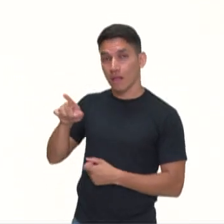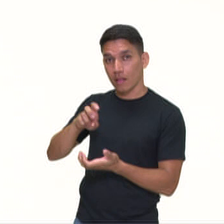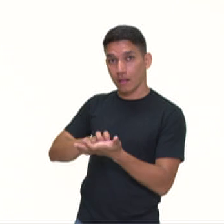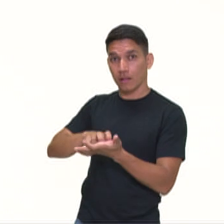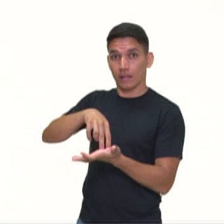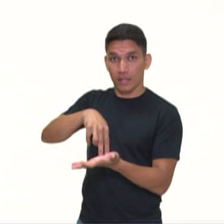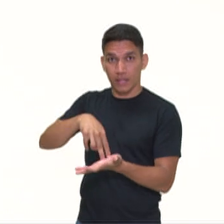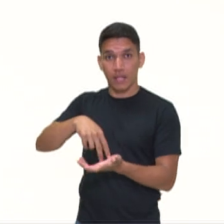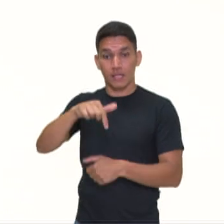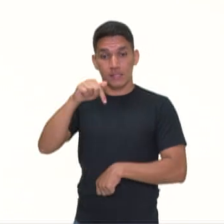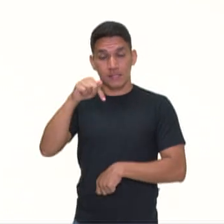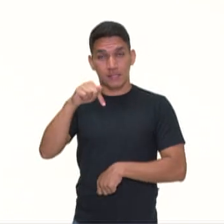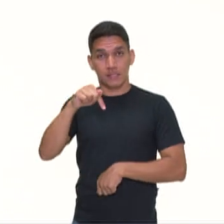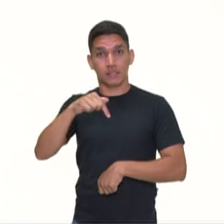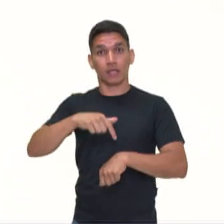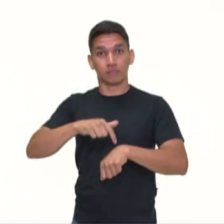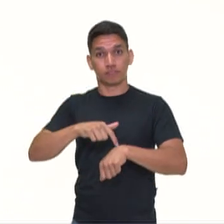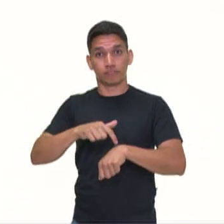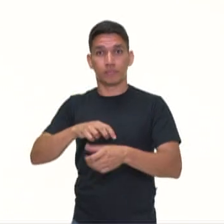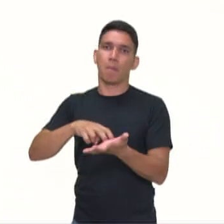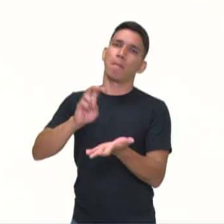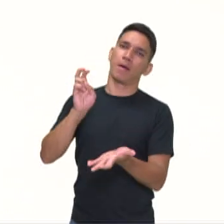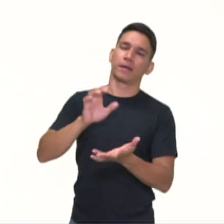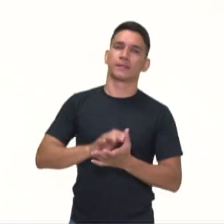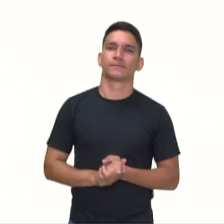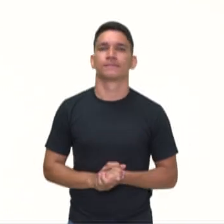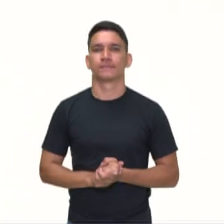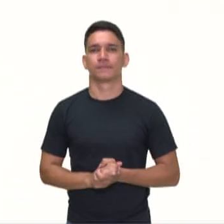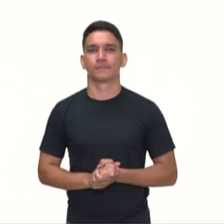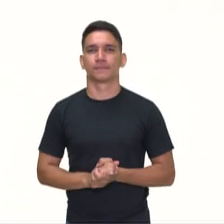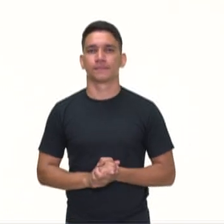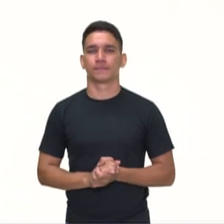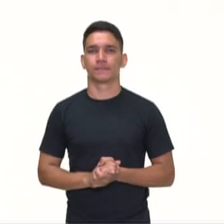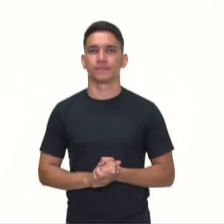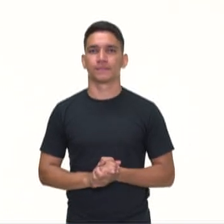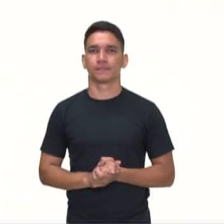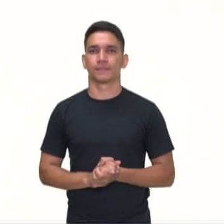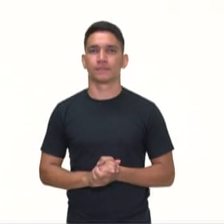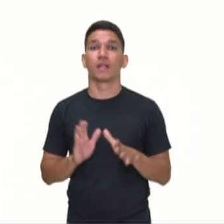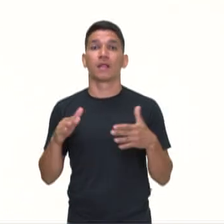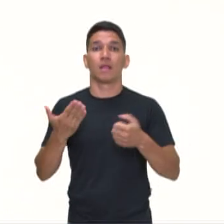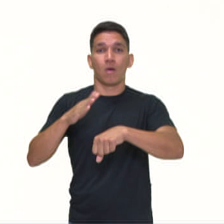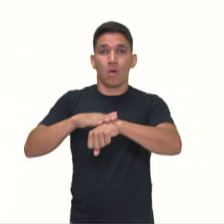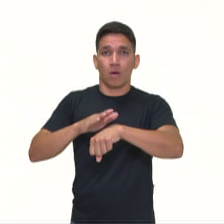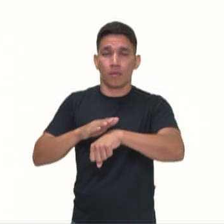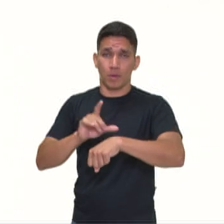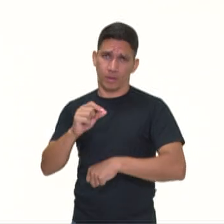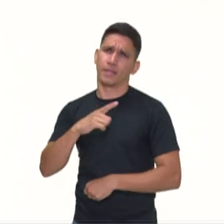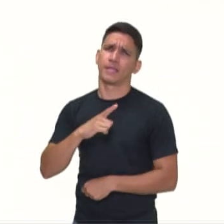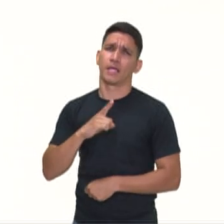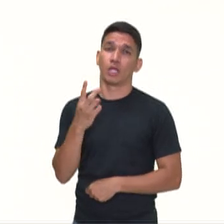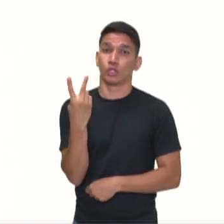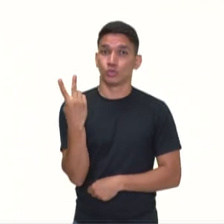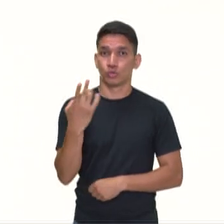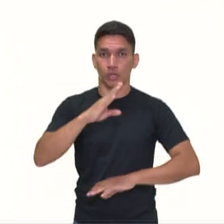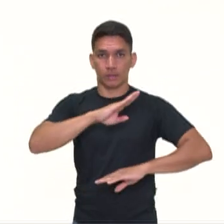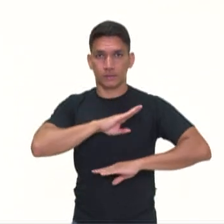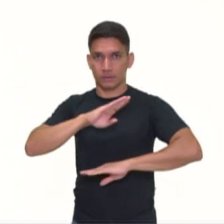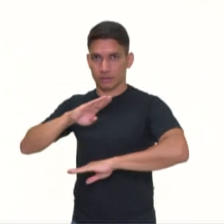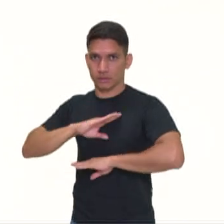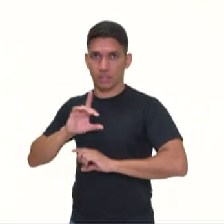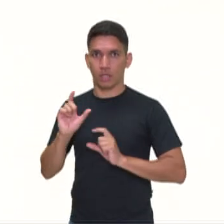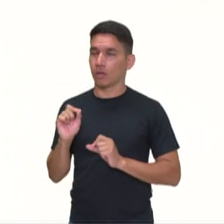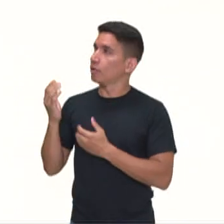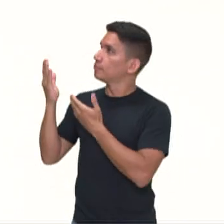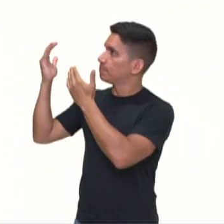7 o'clock in the morning. Ele levanta às 7 de manhã. Então, nós temos duas situações aqui. Car often